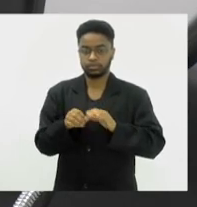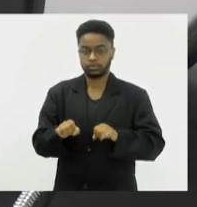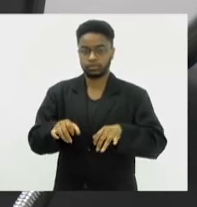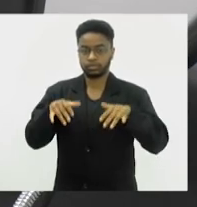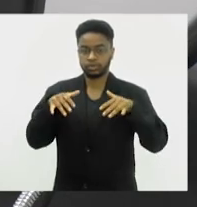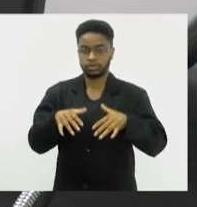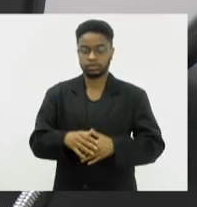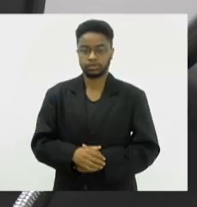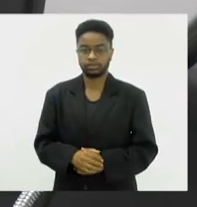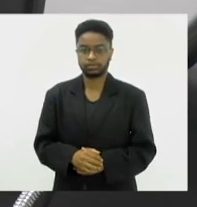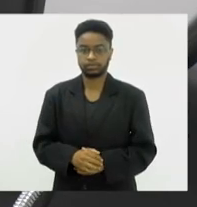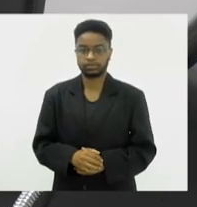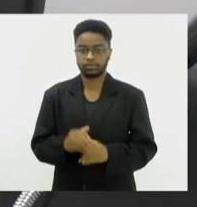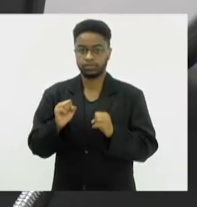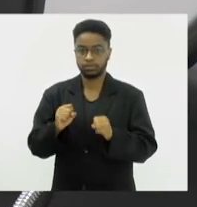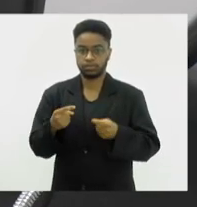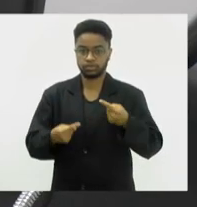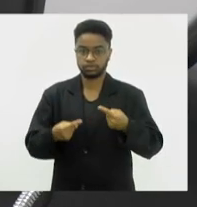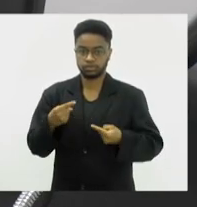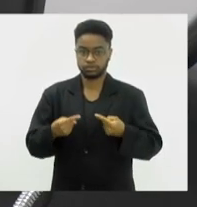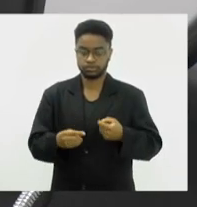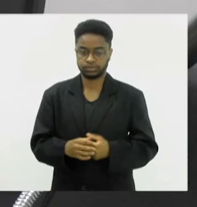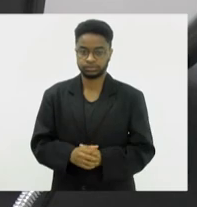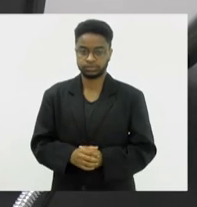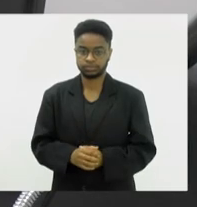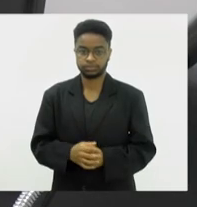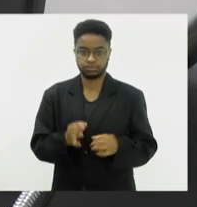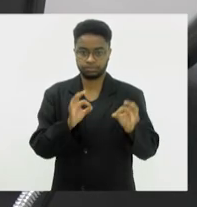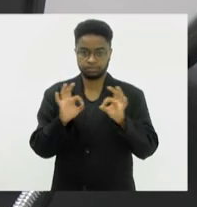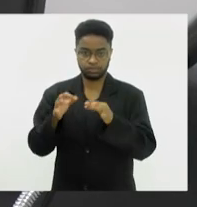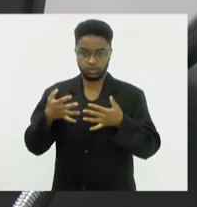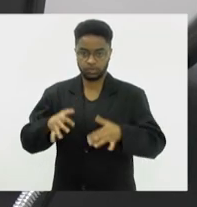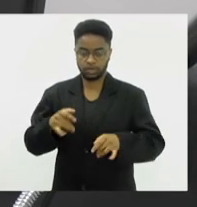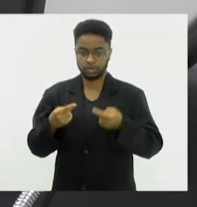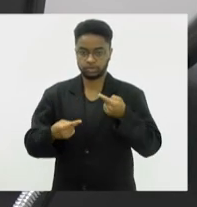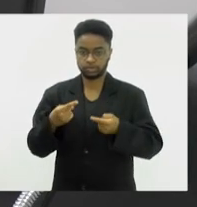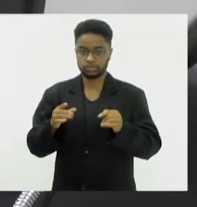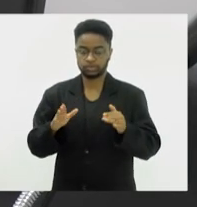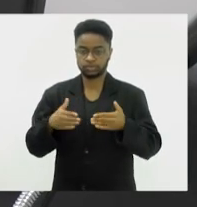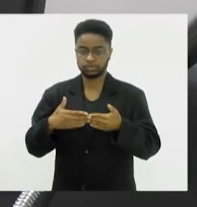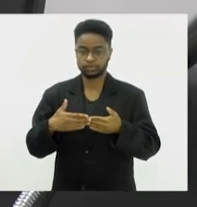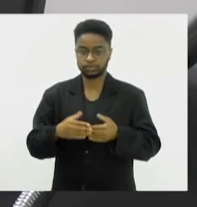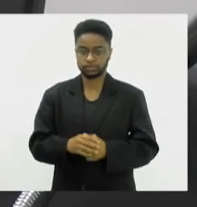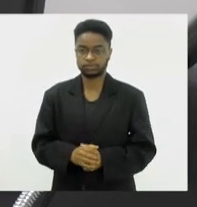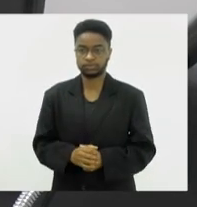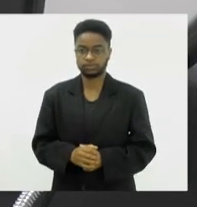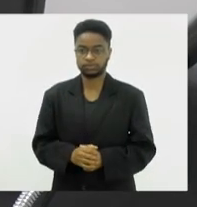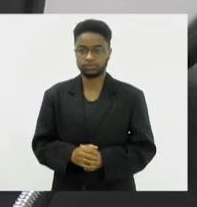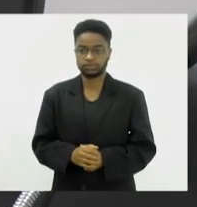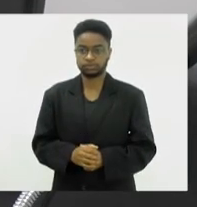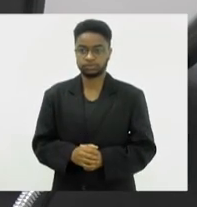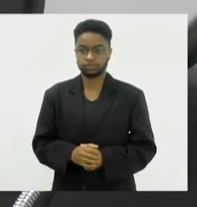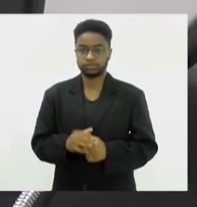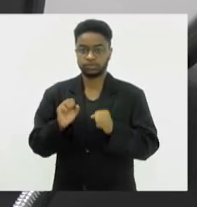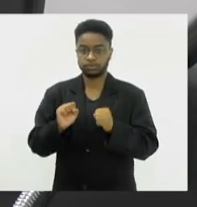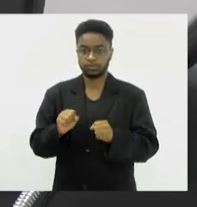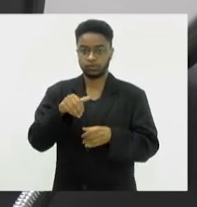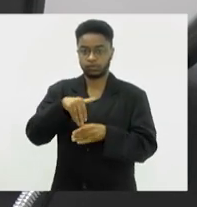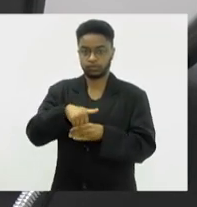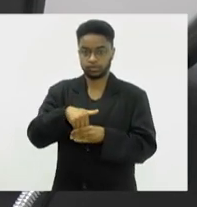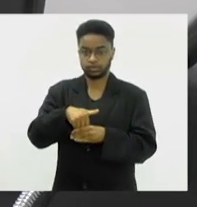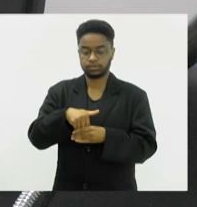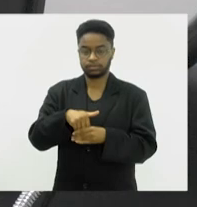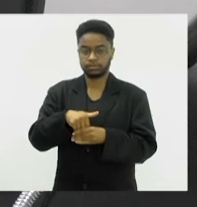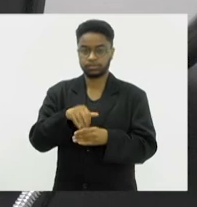plenário. Em discussão. Não havendo quem queira discutir, encerrada a discussão. Em